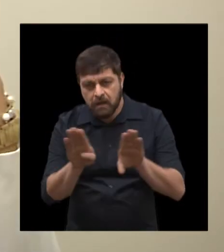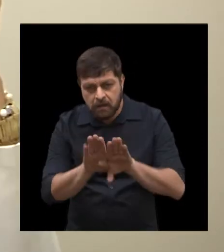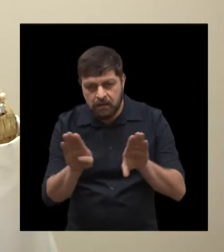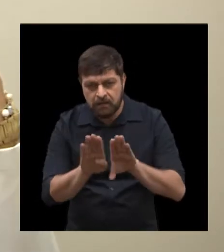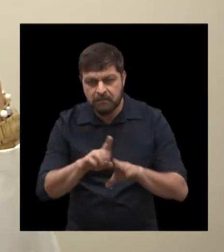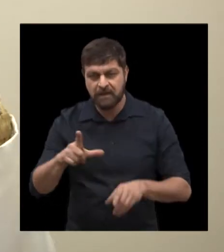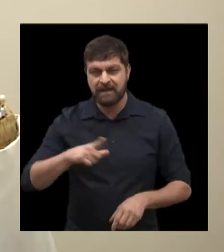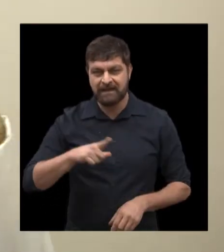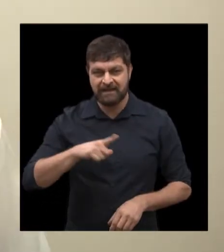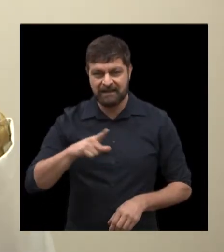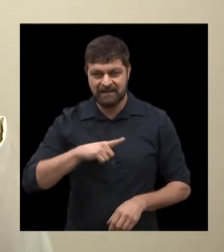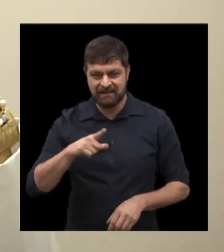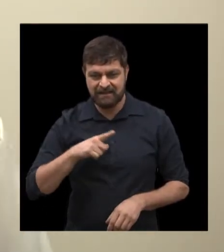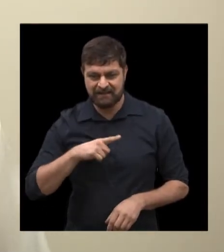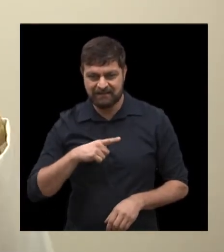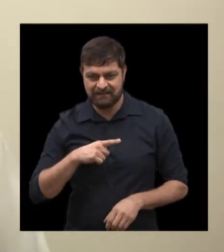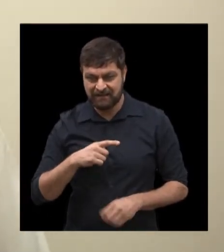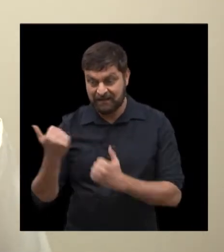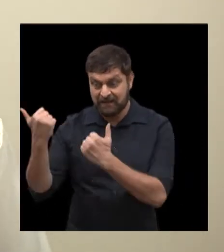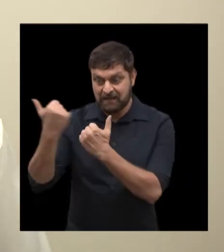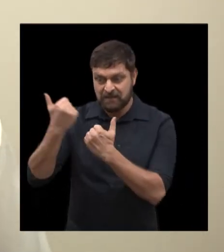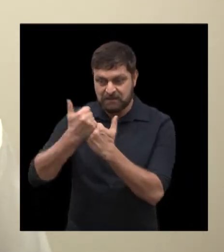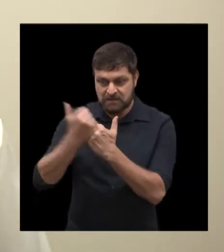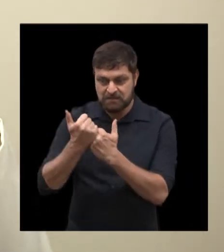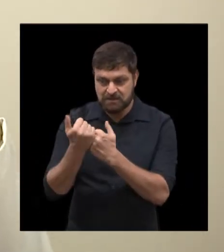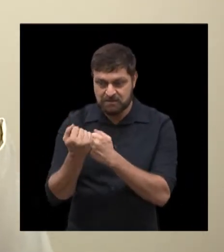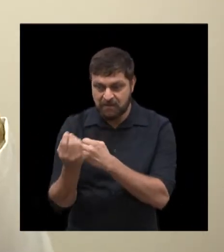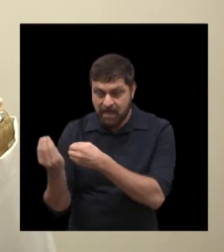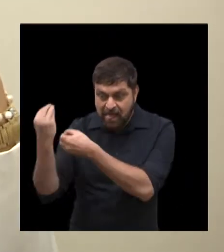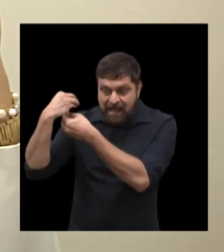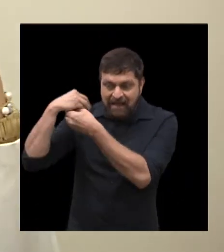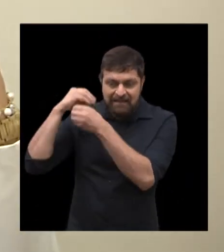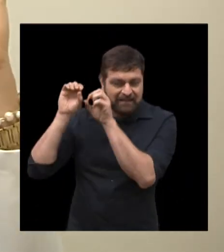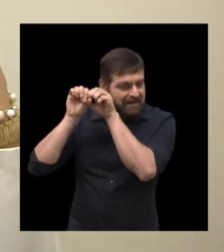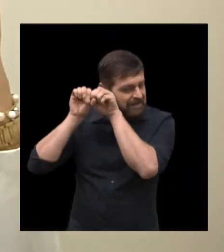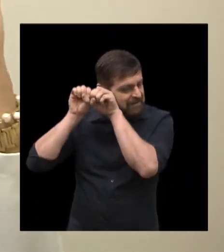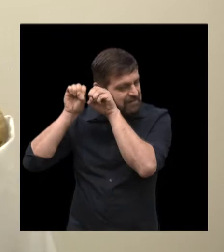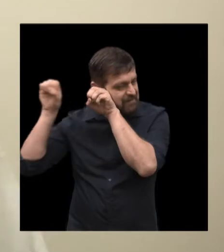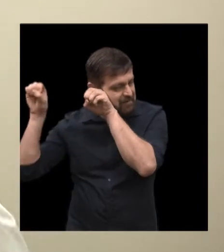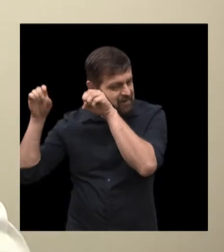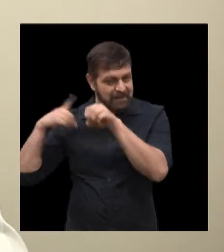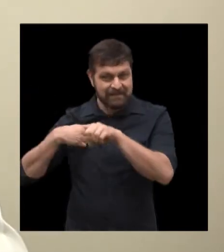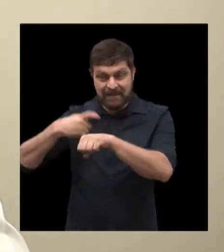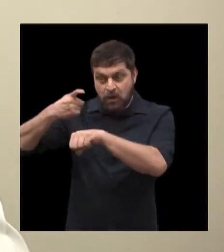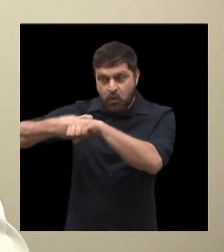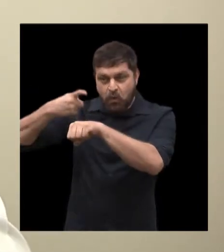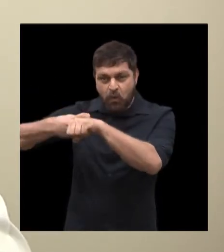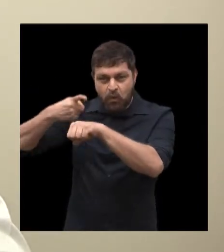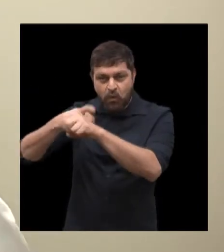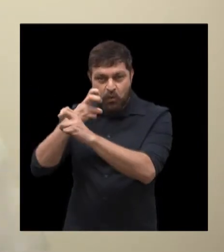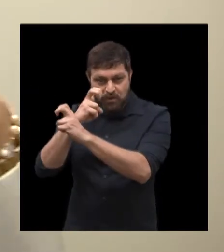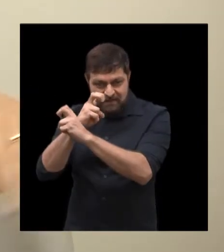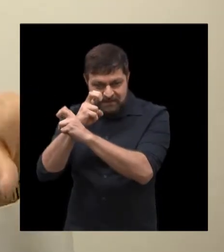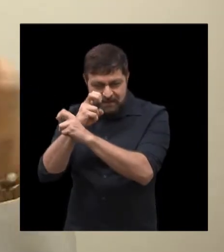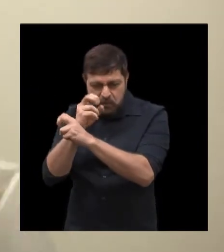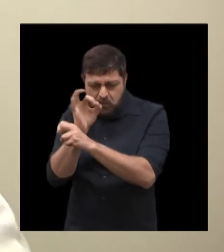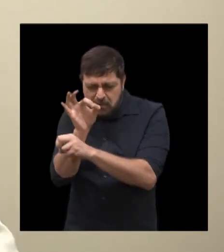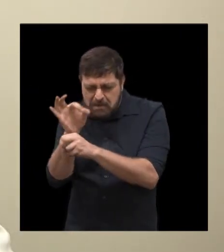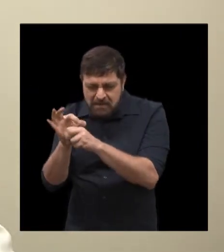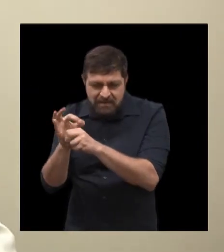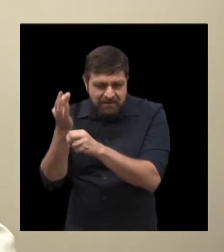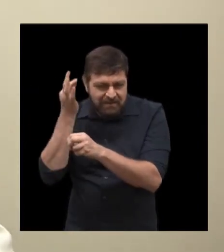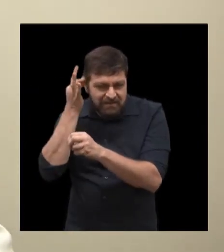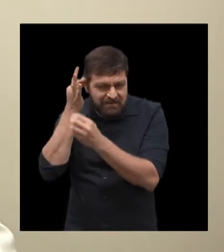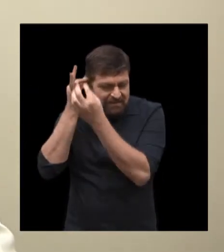também colocação de próteses dentro da orelha média que substitui os nossos ossículos, que fazem parte